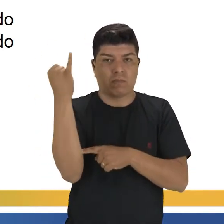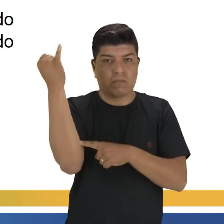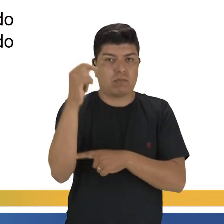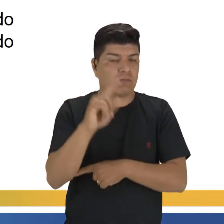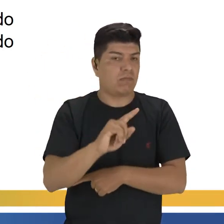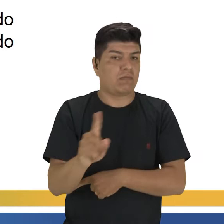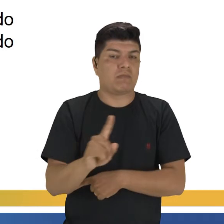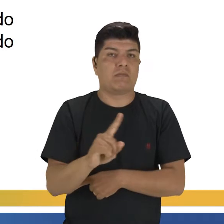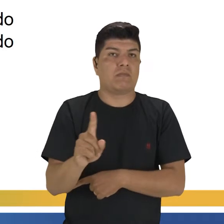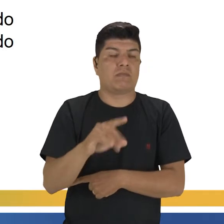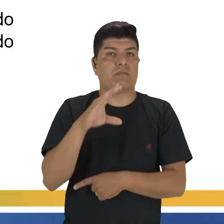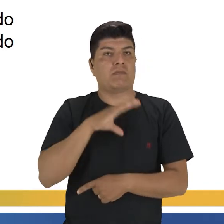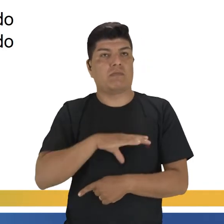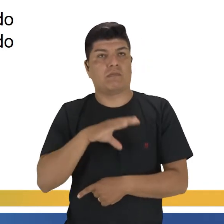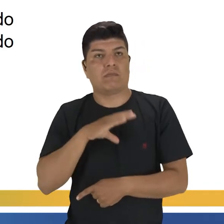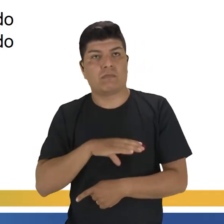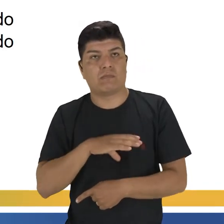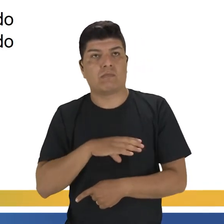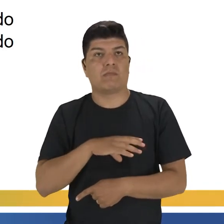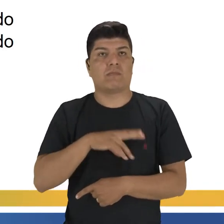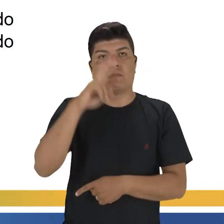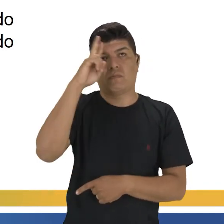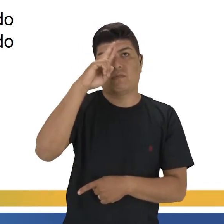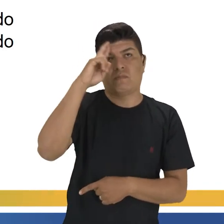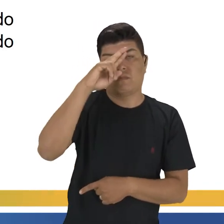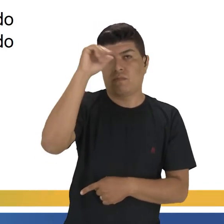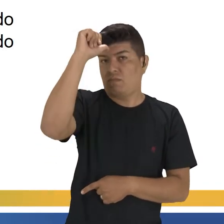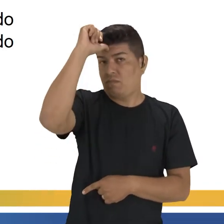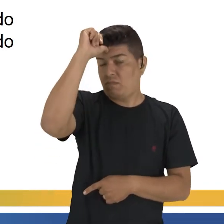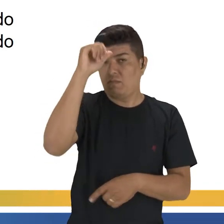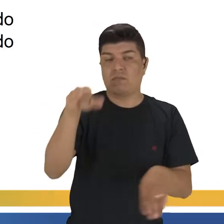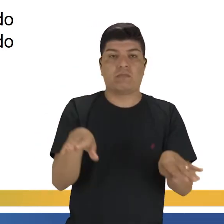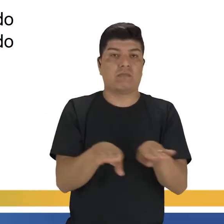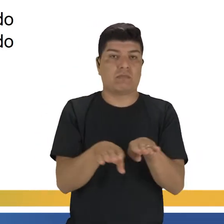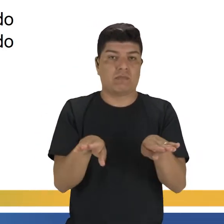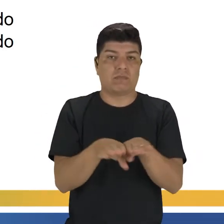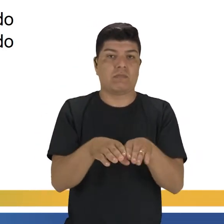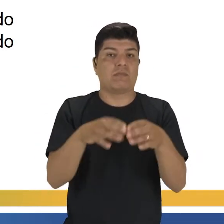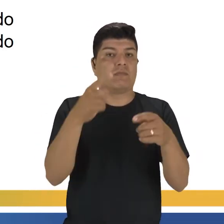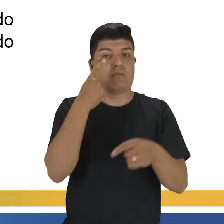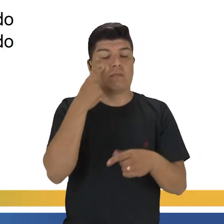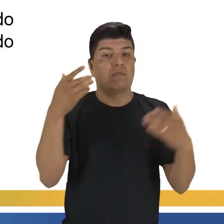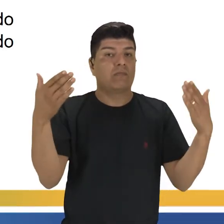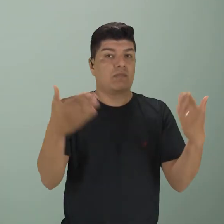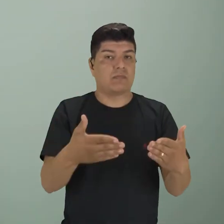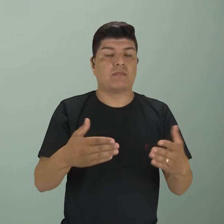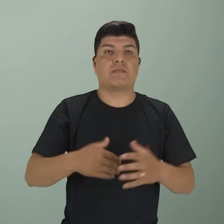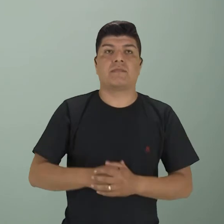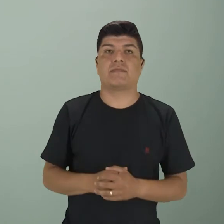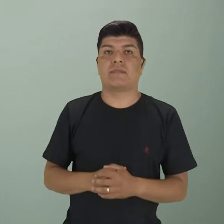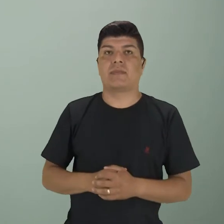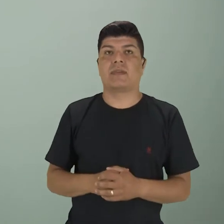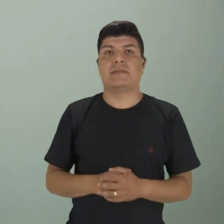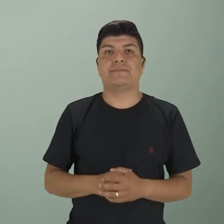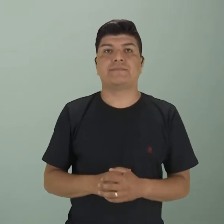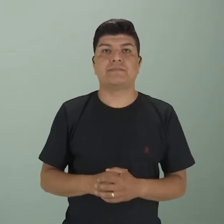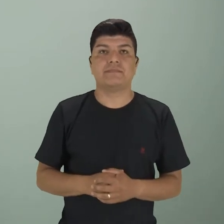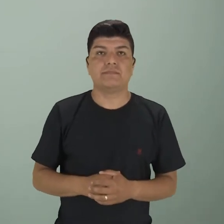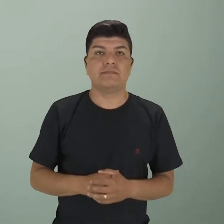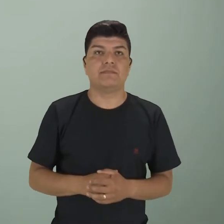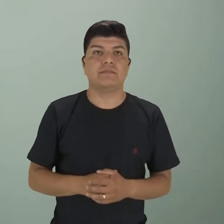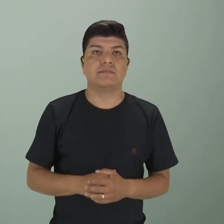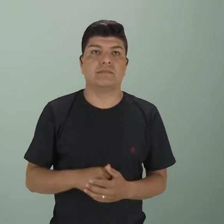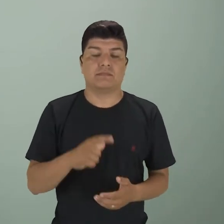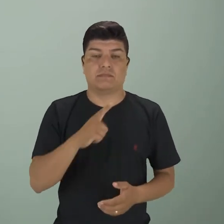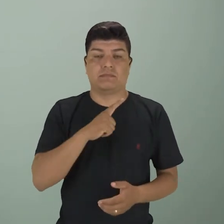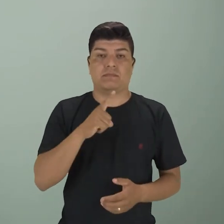que o urbano, que o histórico e que o indianista, que nós acabamos de ver, tá? Então, ele teve